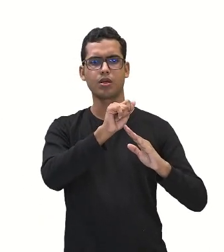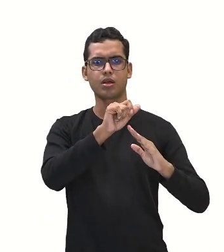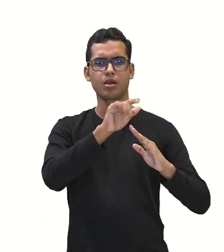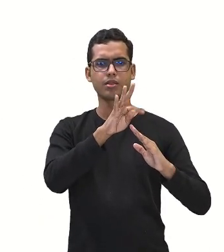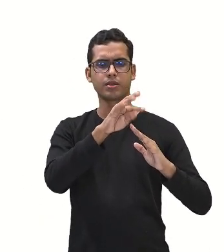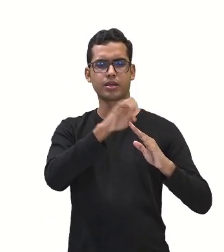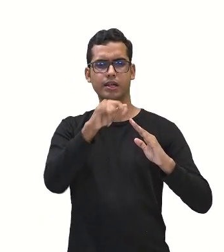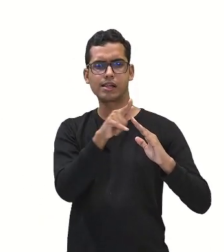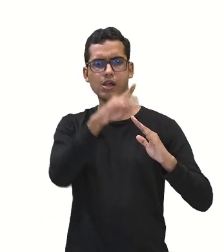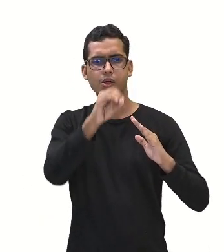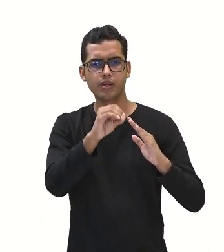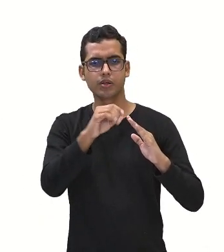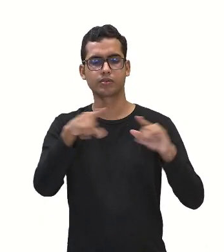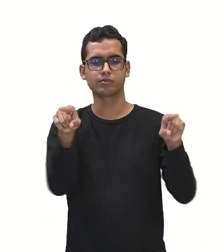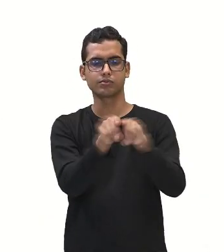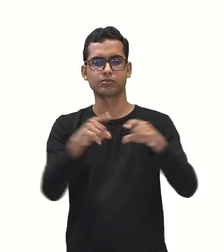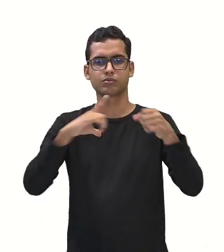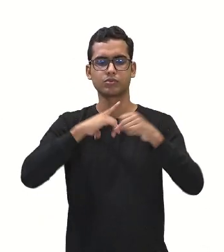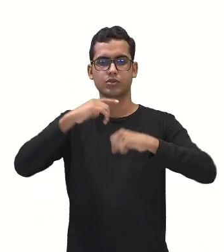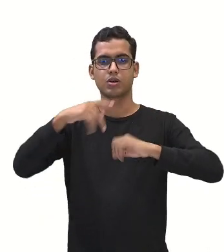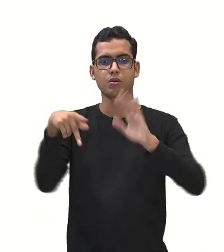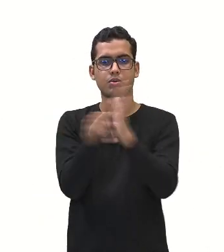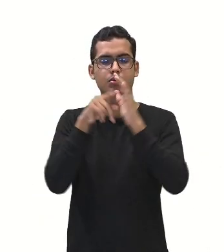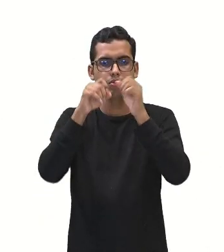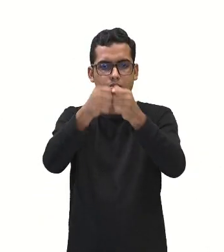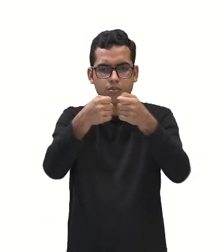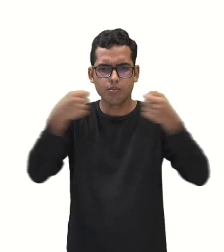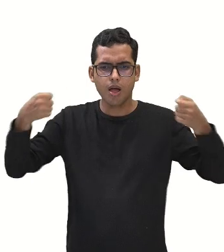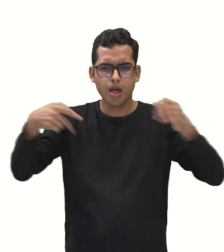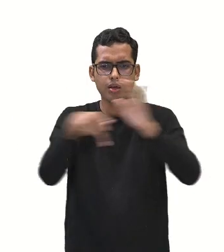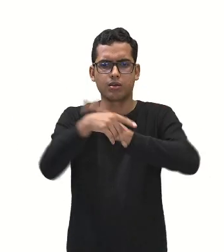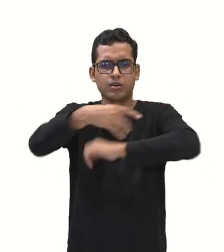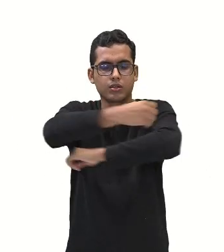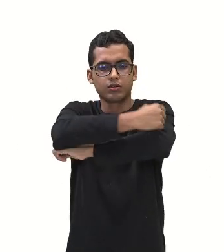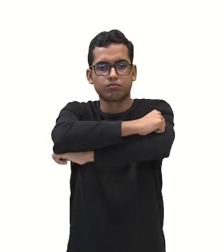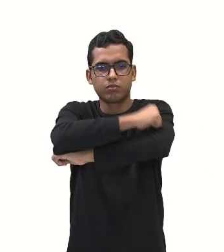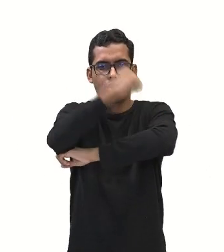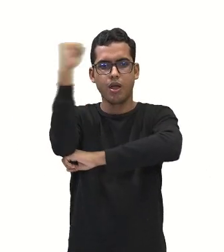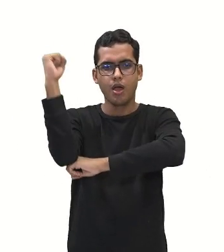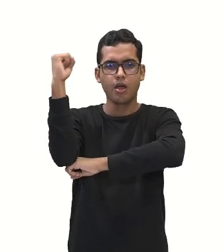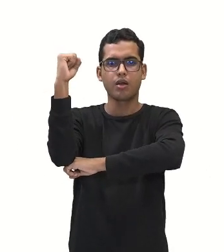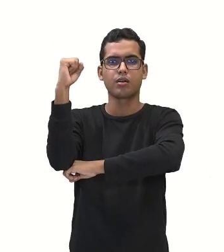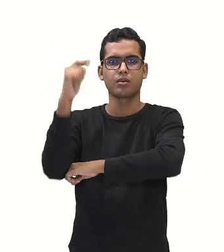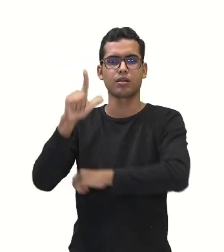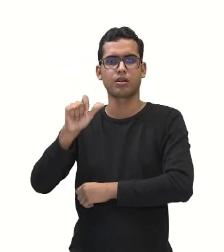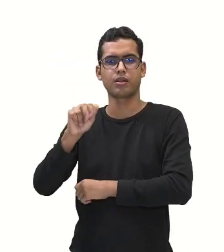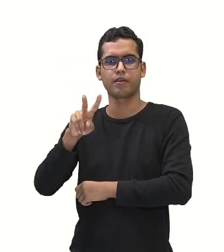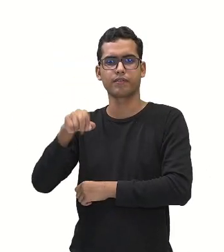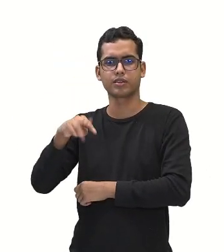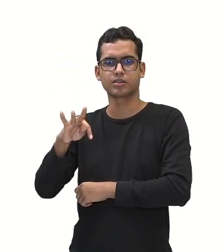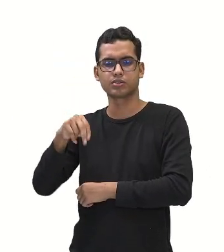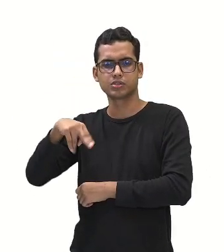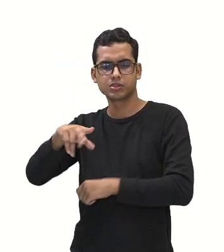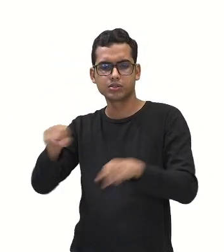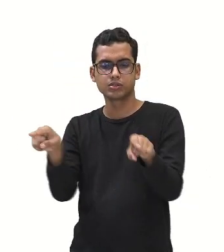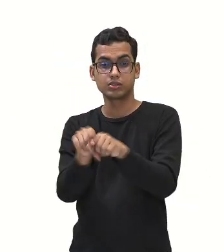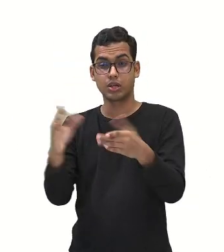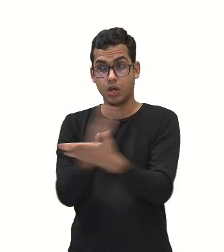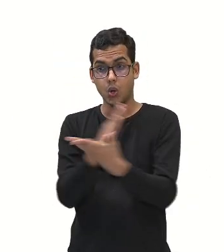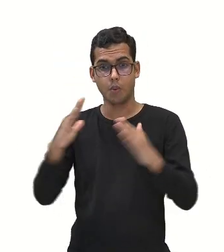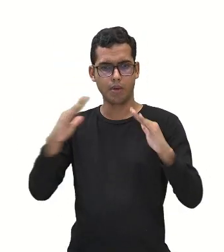janela, la chimenea, muitas casas ao redor do mundo possuem chaminés, el